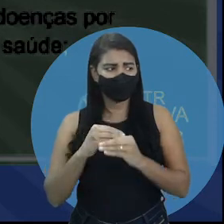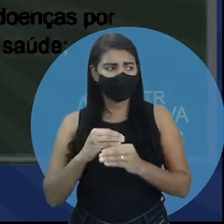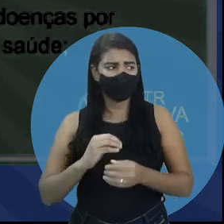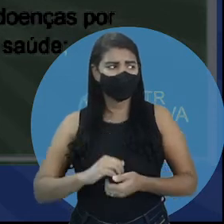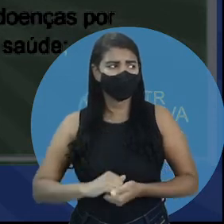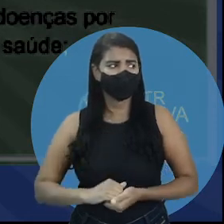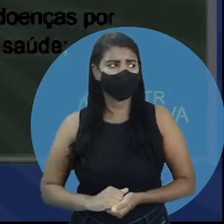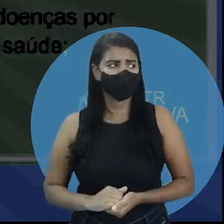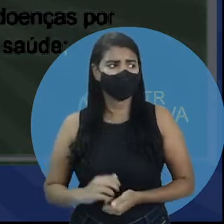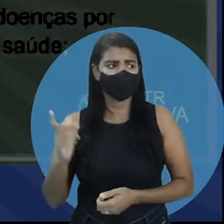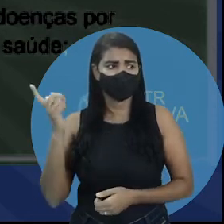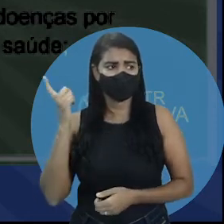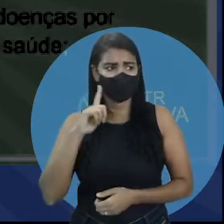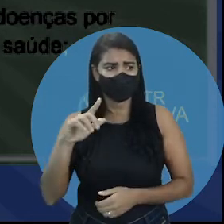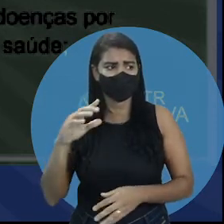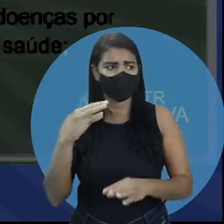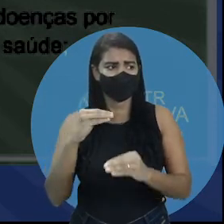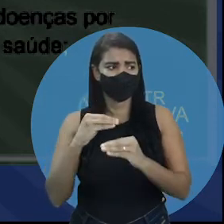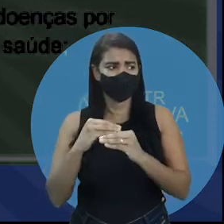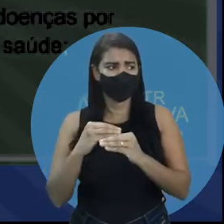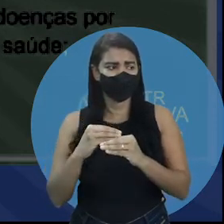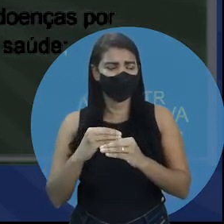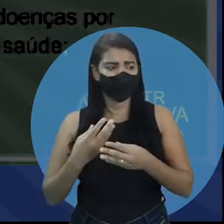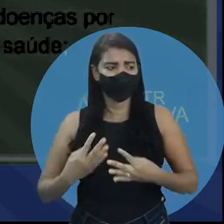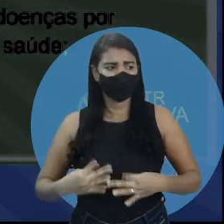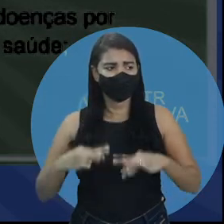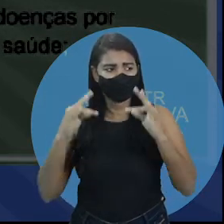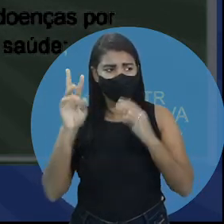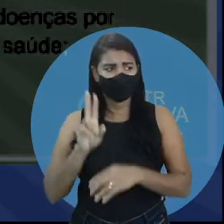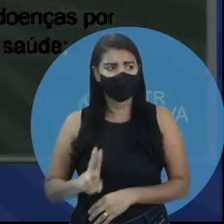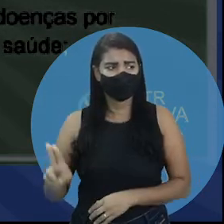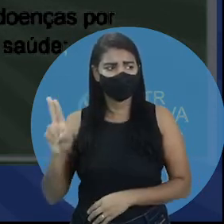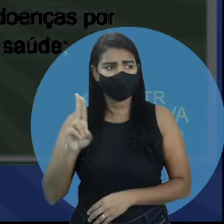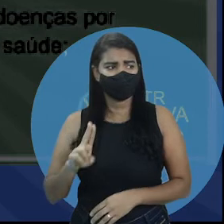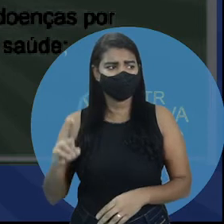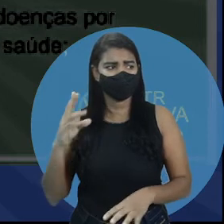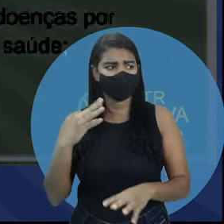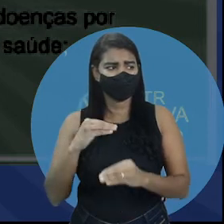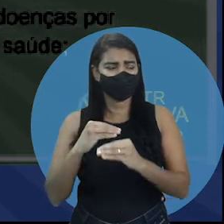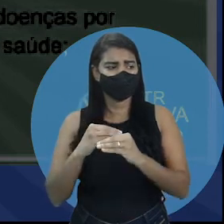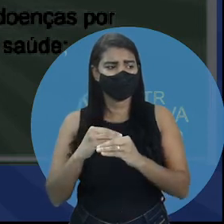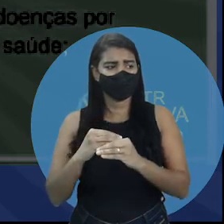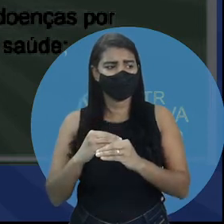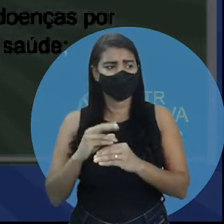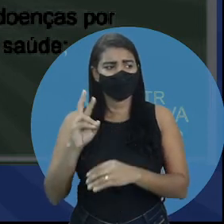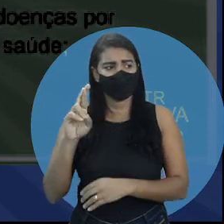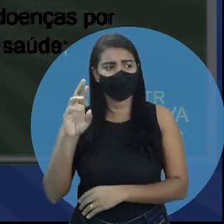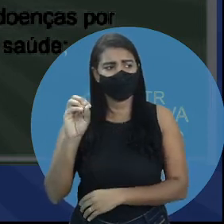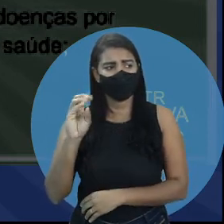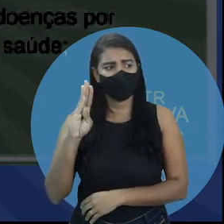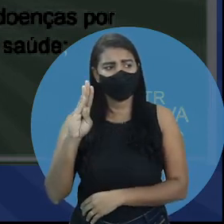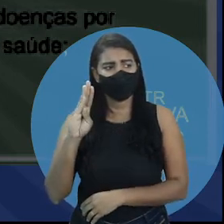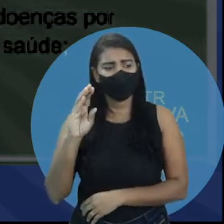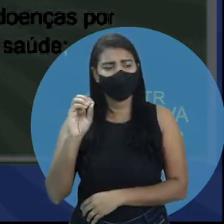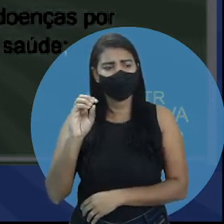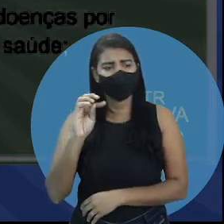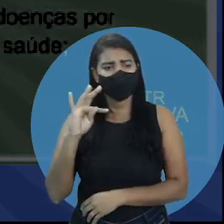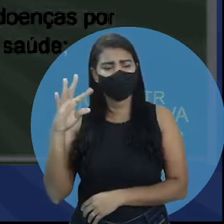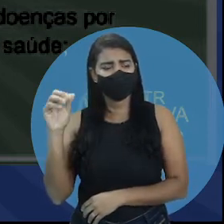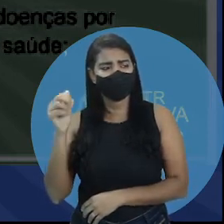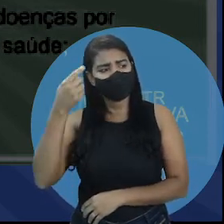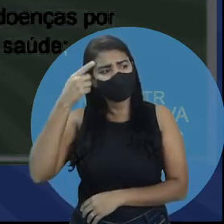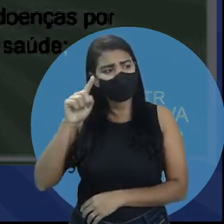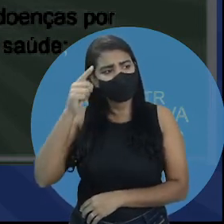foi alcançado, que foi usar uma tecnologia de conceito básico da robótica para auxiliar as pessoas no dia a